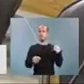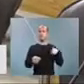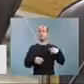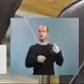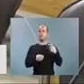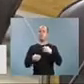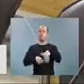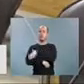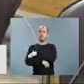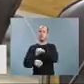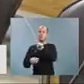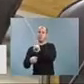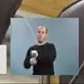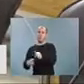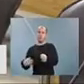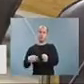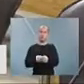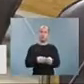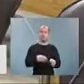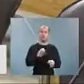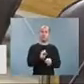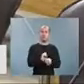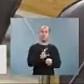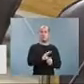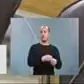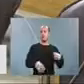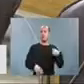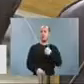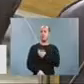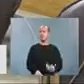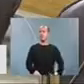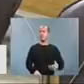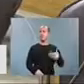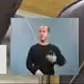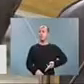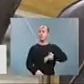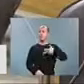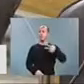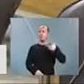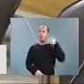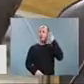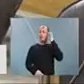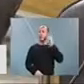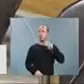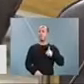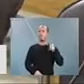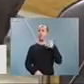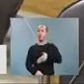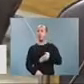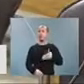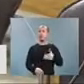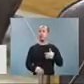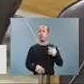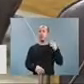Serrinha à Serra Caiada. Eu tenho certeza que a governadora não tem ido lá. Eu acho que ela não tem ido parte do governo do estado